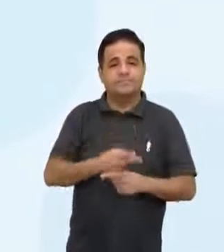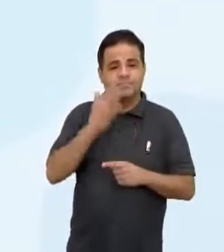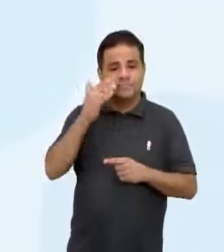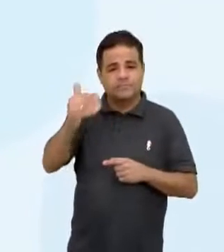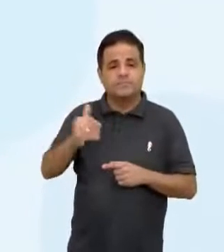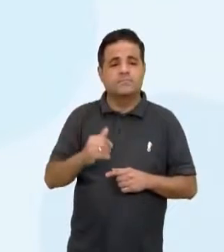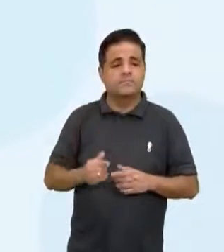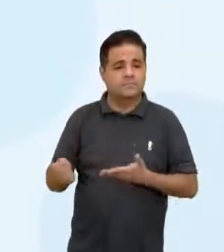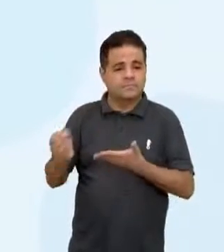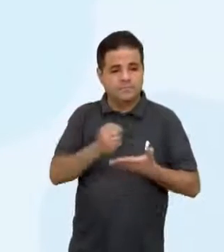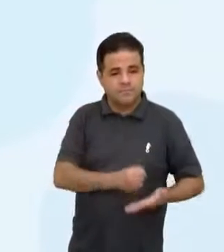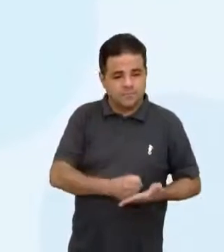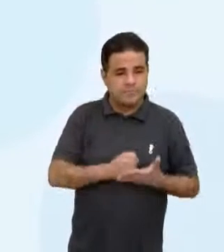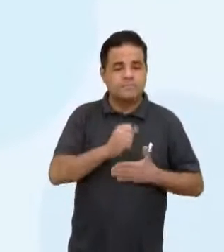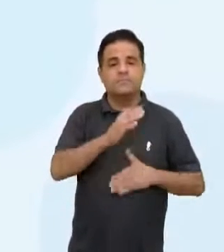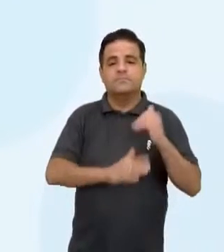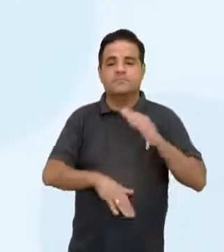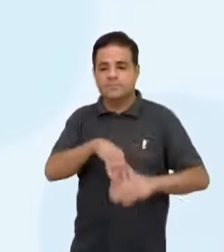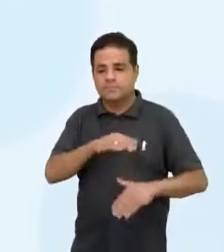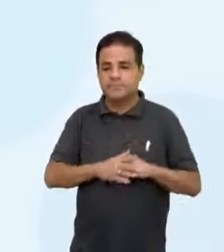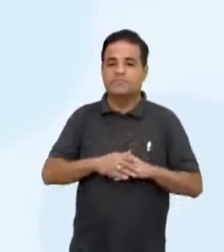tem trazido sérios prejuízos